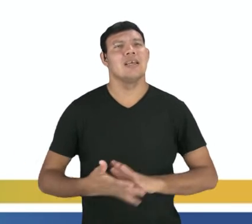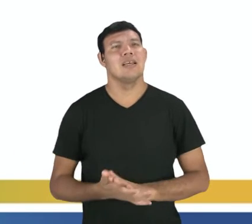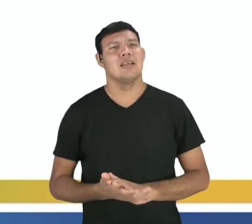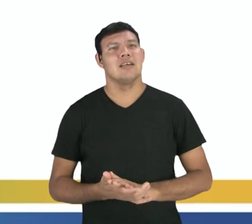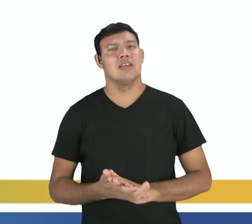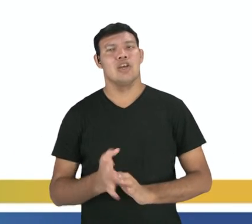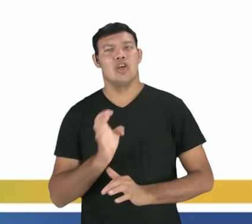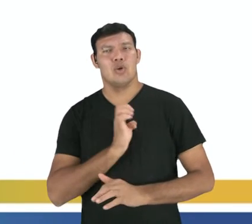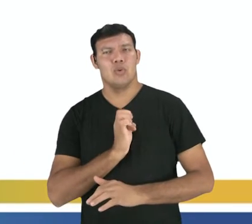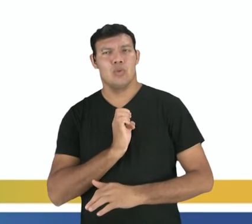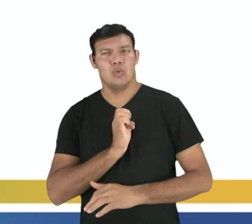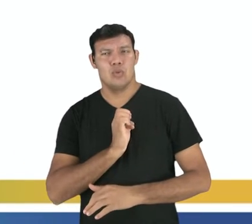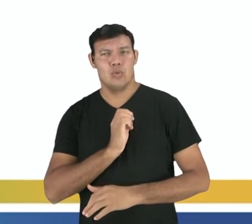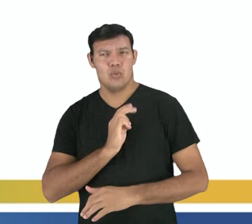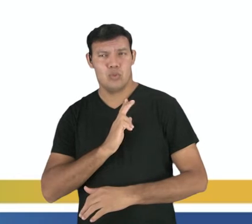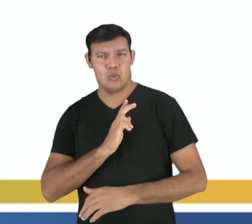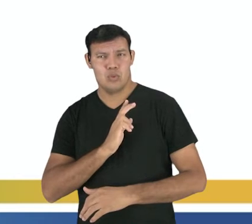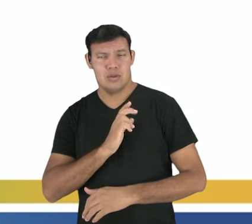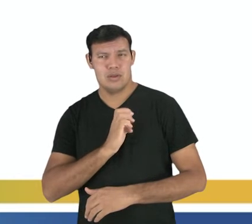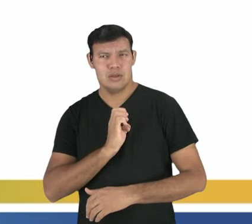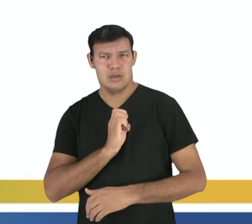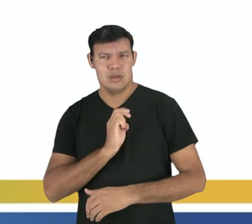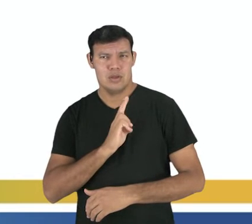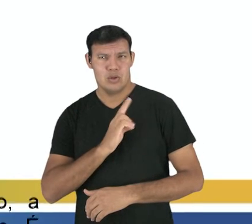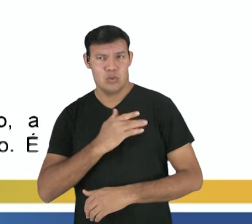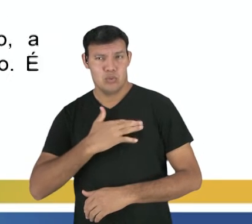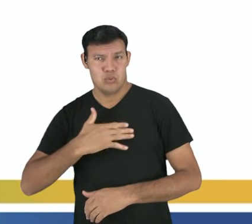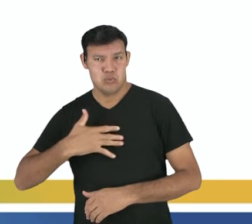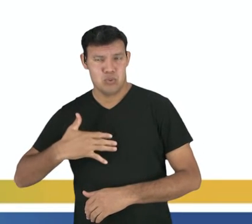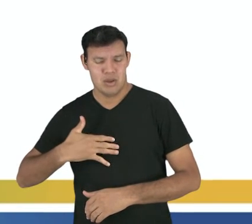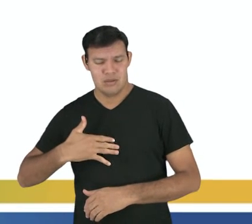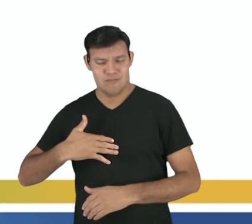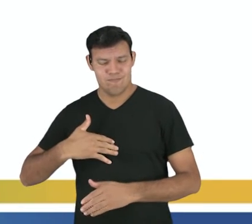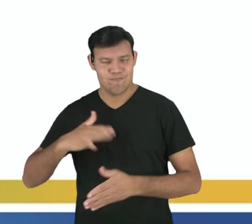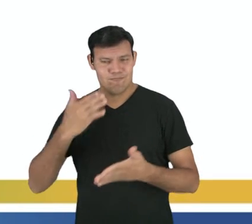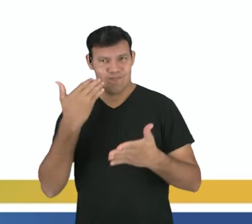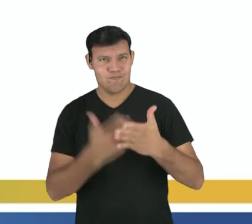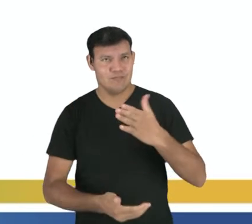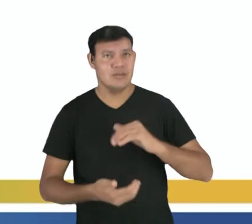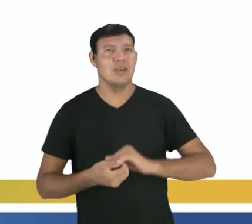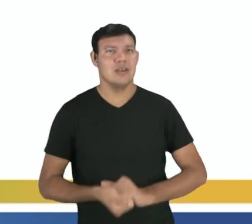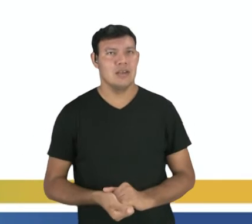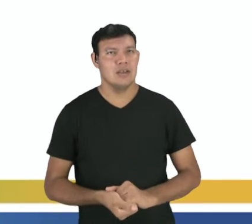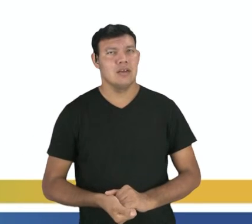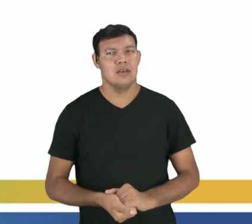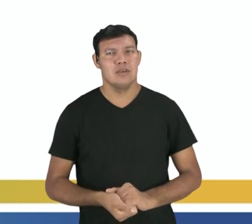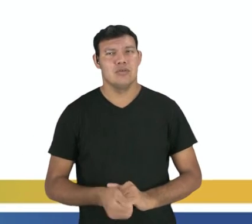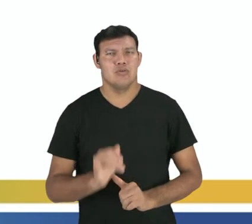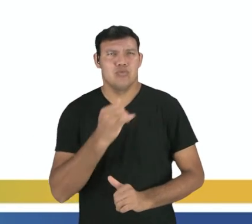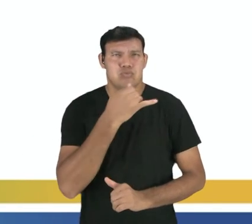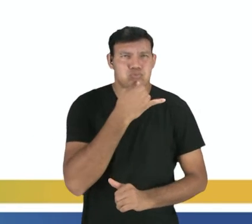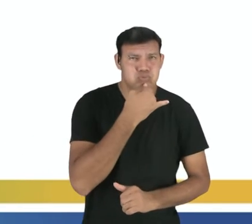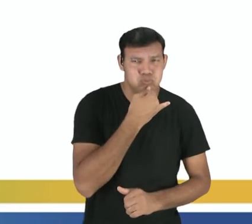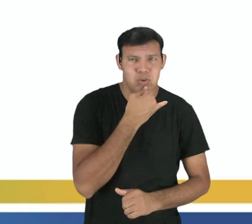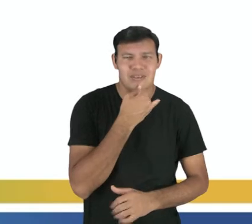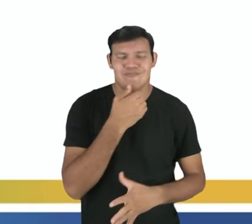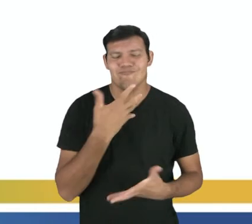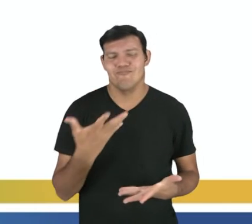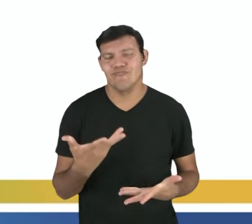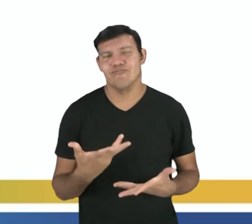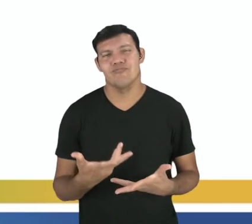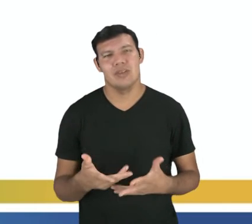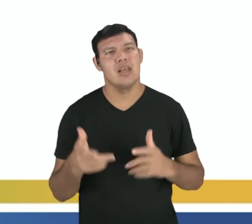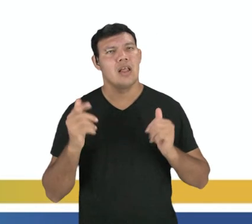frustração e tédio. São sentimentos que vão compor aí as obras, tá? Então, entre as marcas principais do romantismo estão o